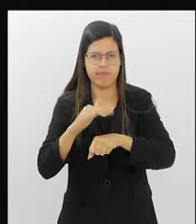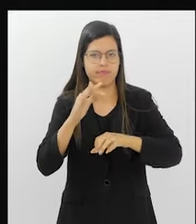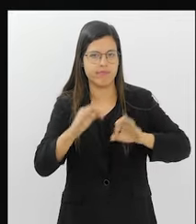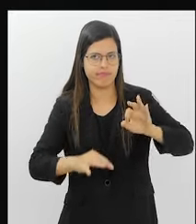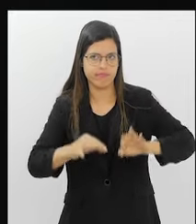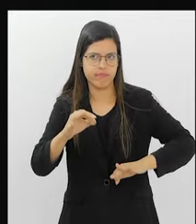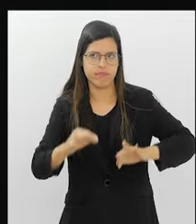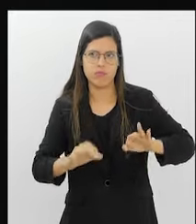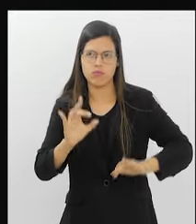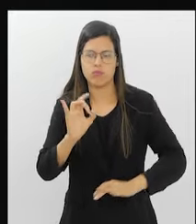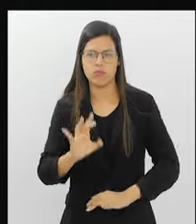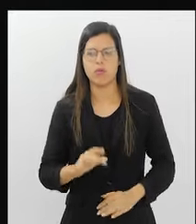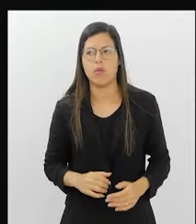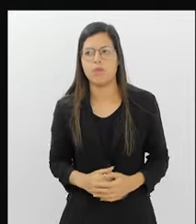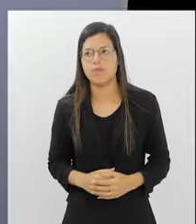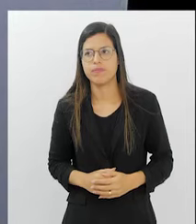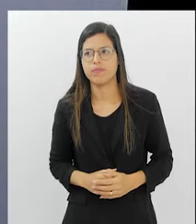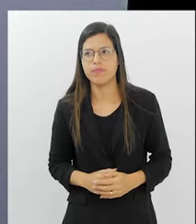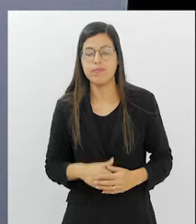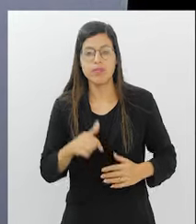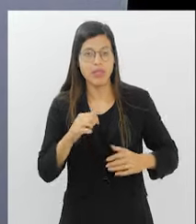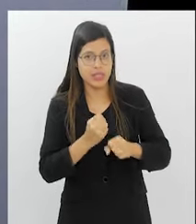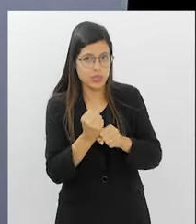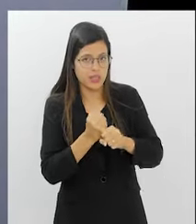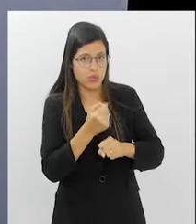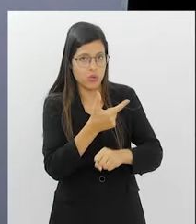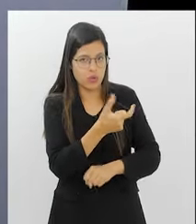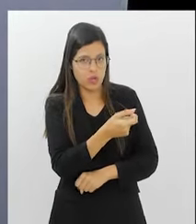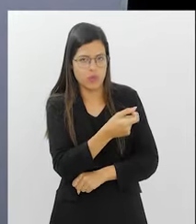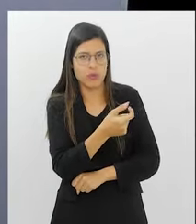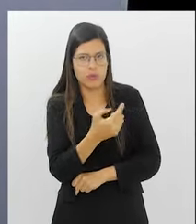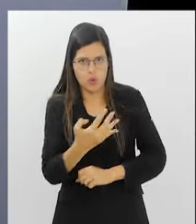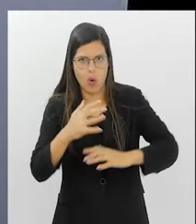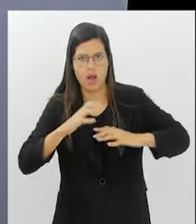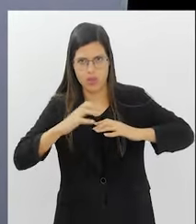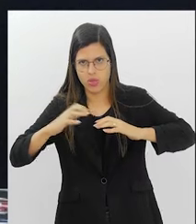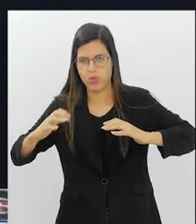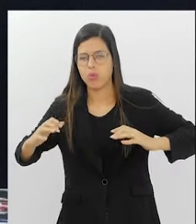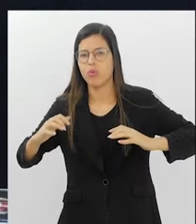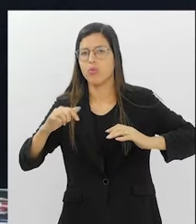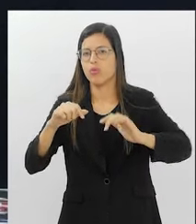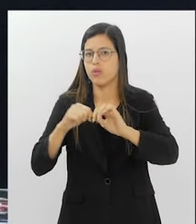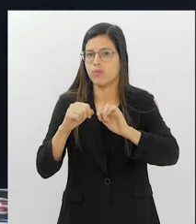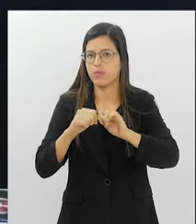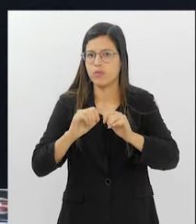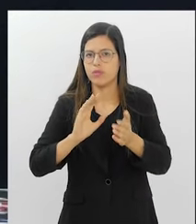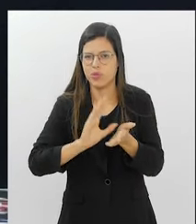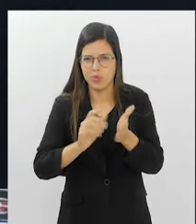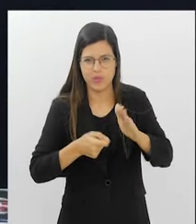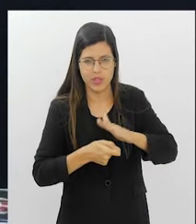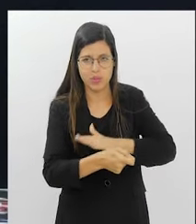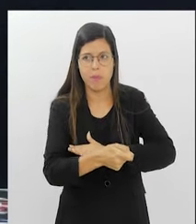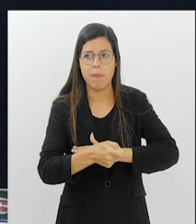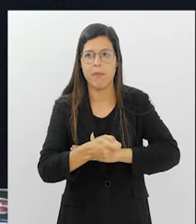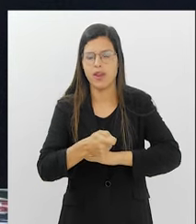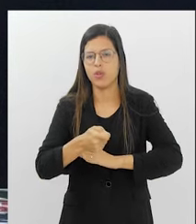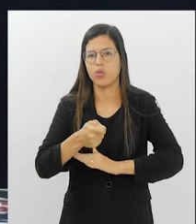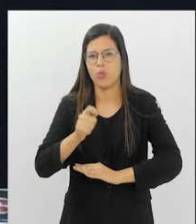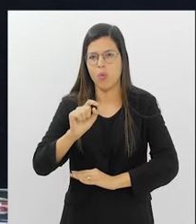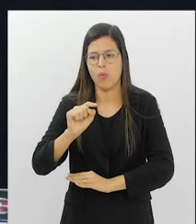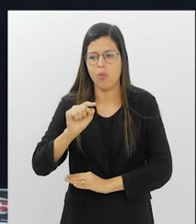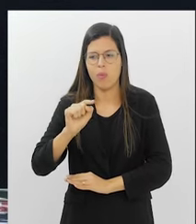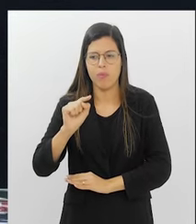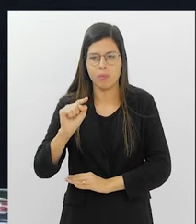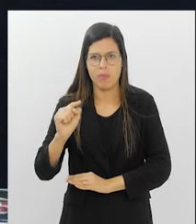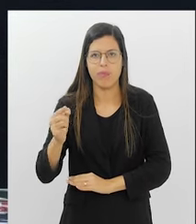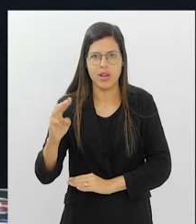mais justo Só só isso esse ano na por da P carnaval 2024 eu eu fiz um investimento de quase 1 milhão de